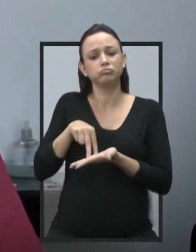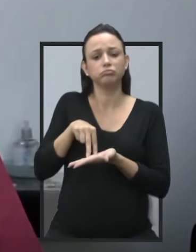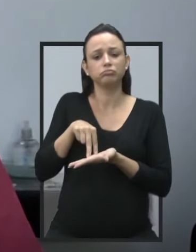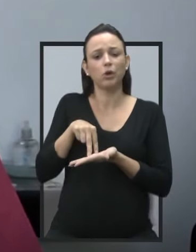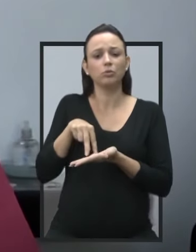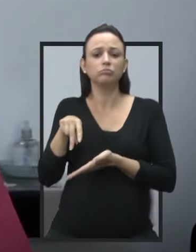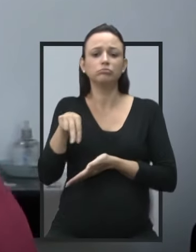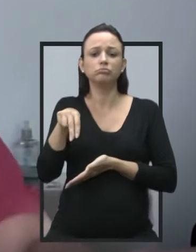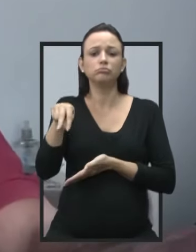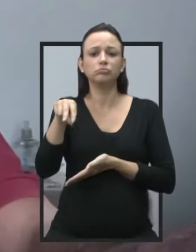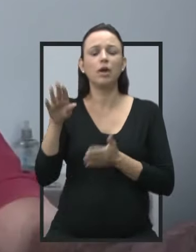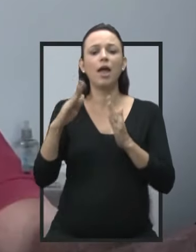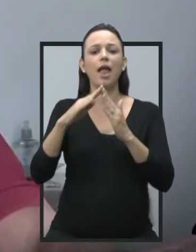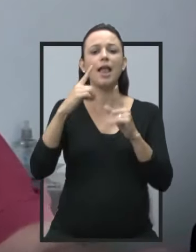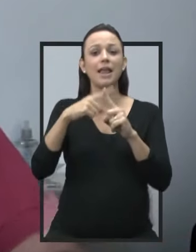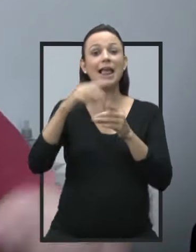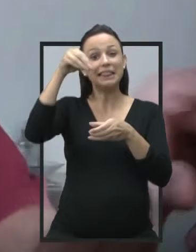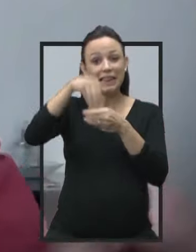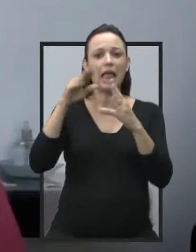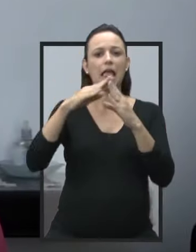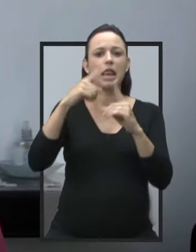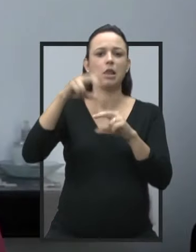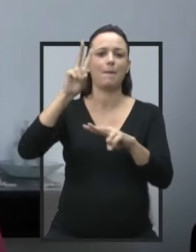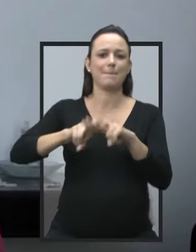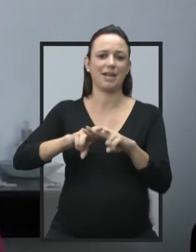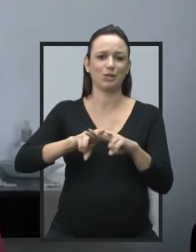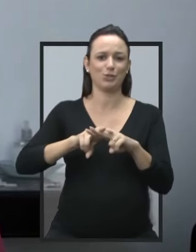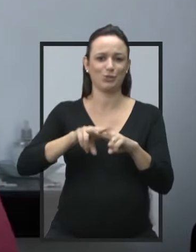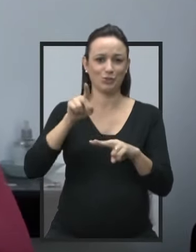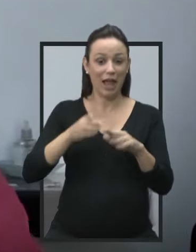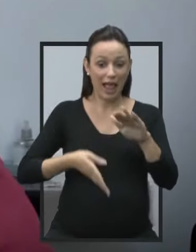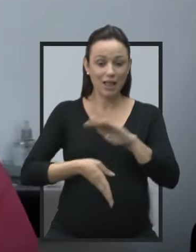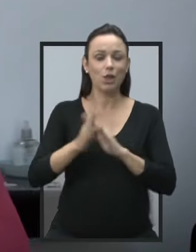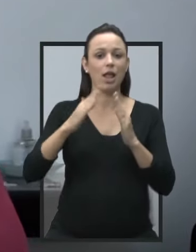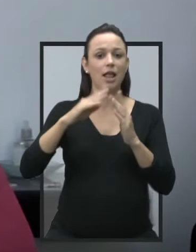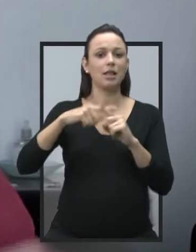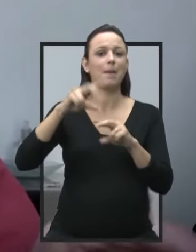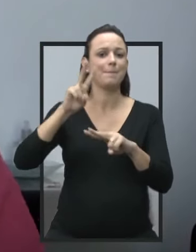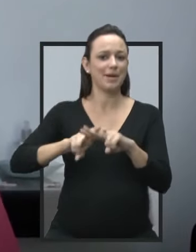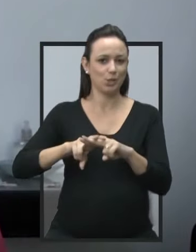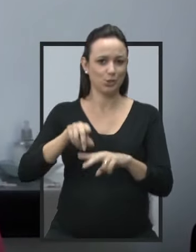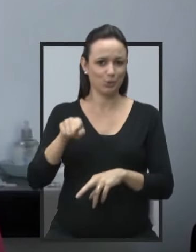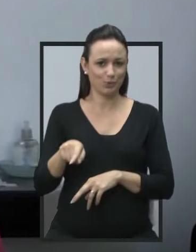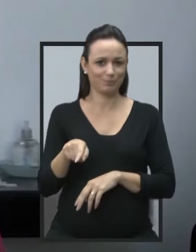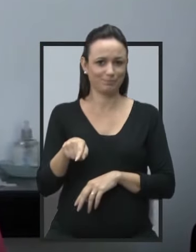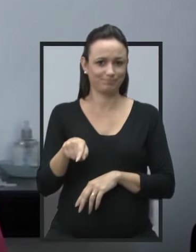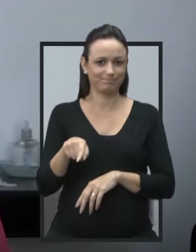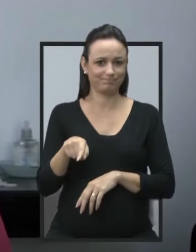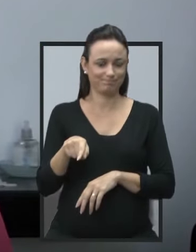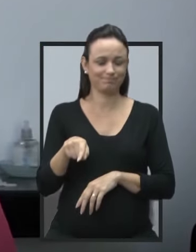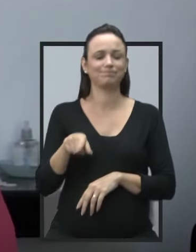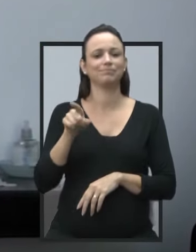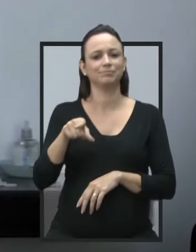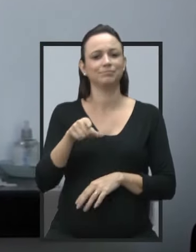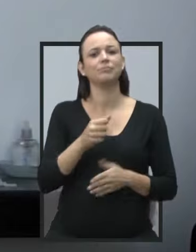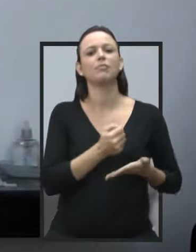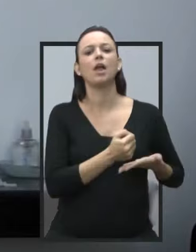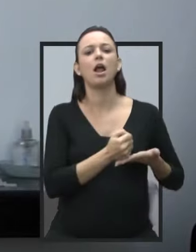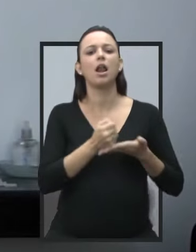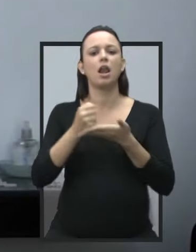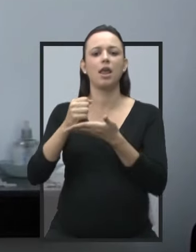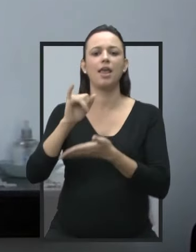levantou, foram até uma igreja e eles foram presos na igreja. Os que entraram na igreja foram presos. E aí